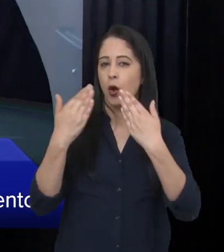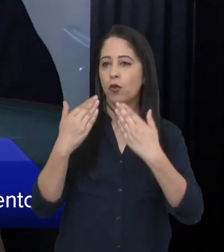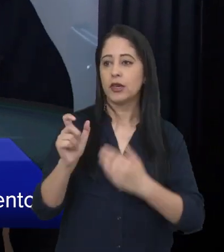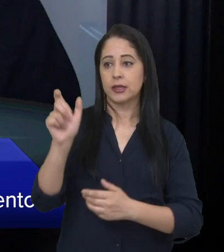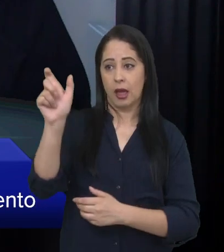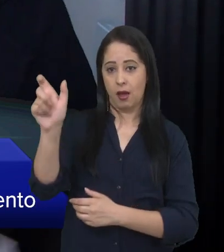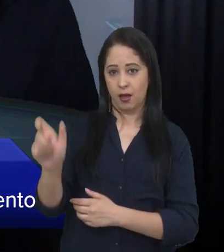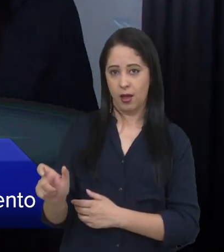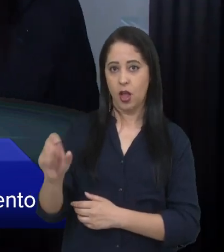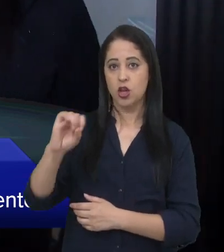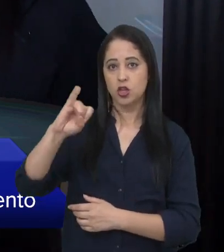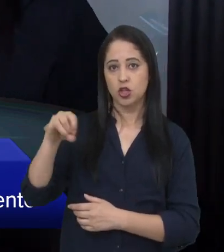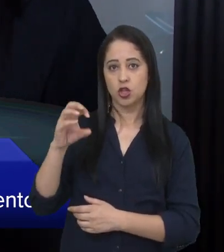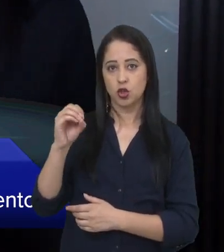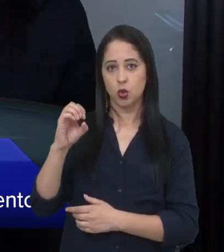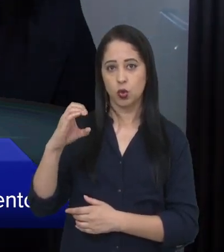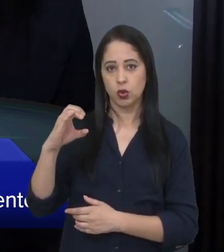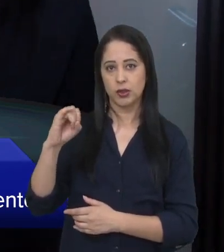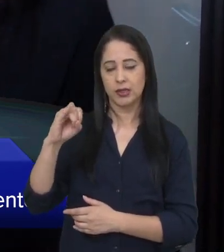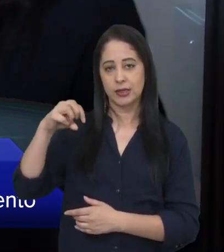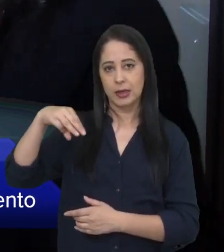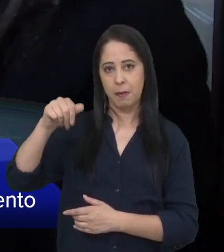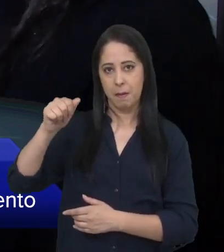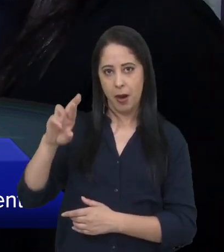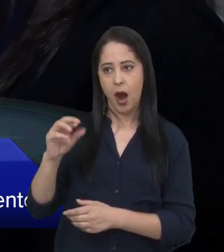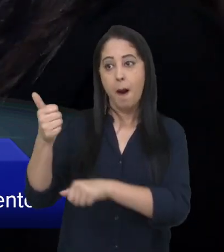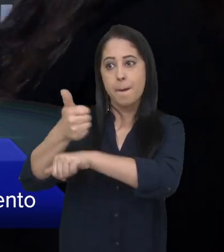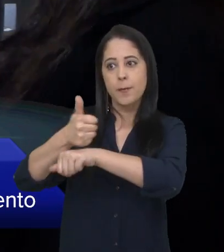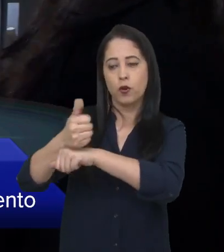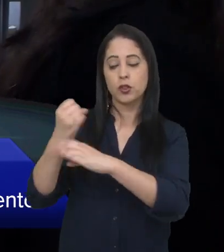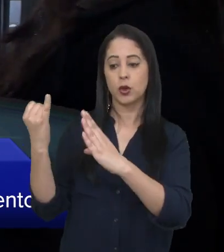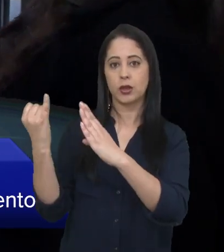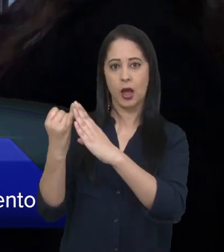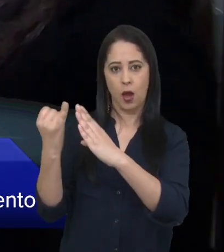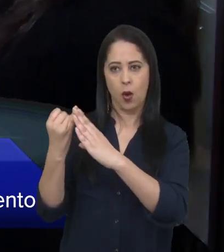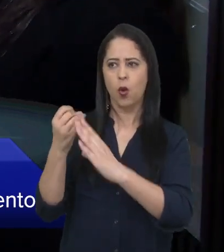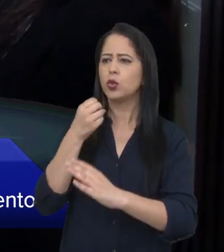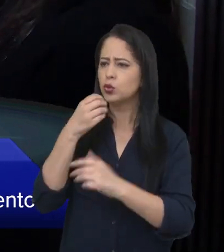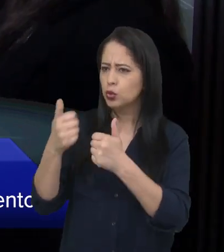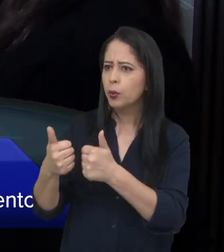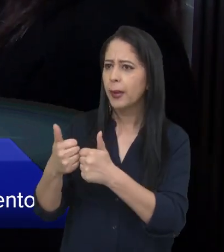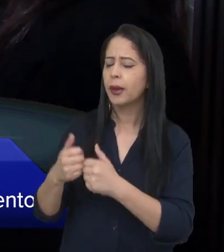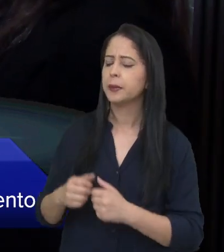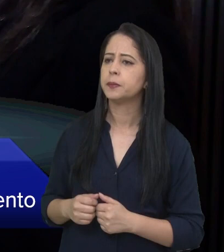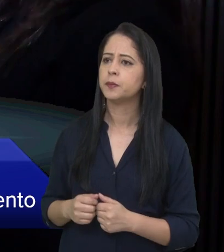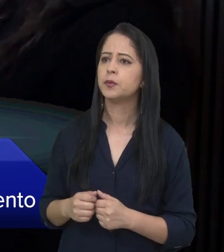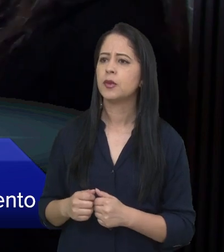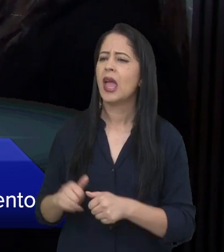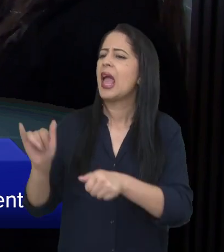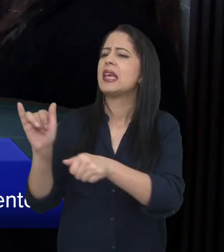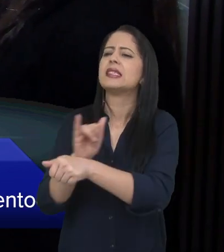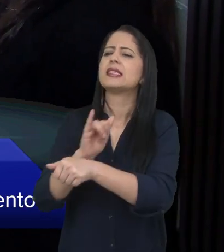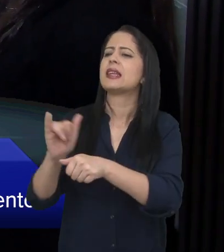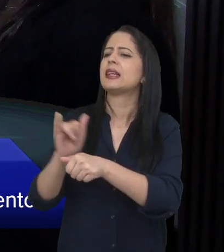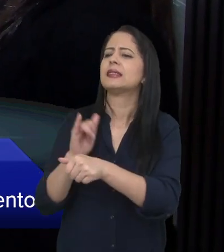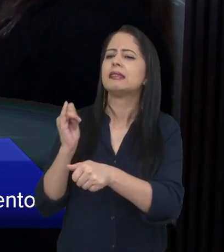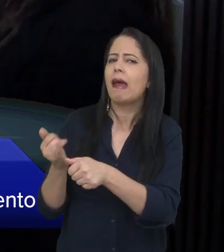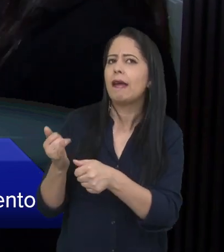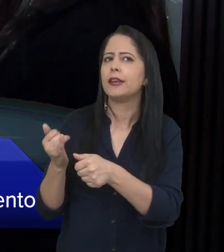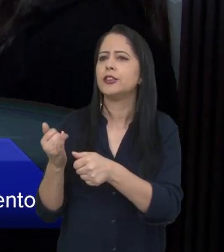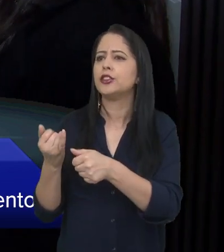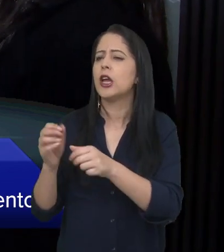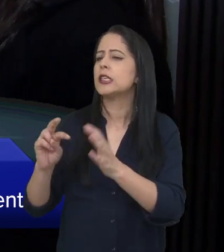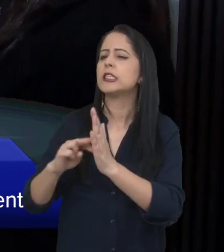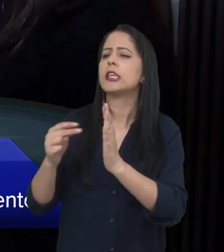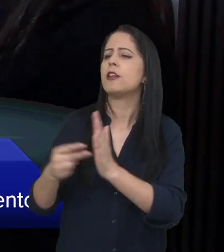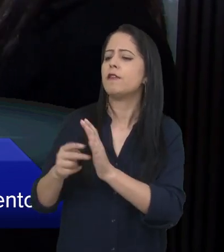eu converso agora com Lucimar Lopes que é corretora imobiliário Jucimara tudo bem é uma forma é uma estratégia uma forma de